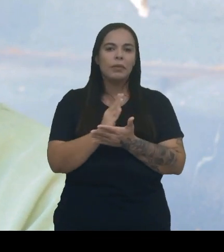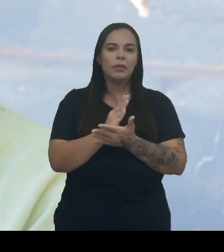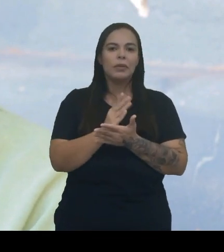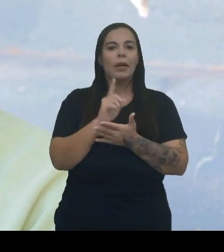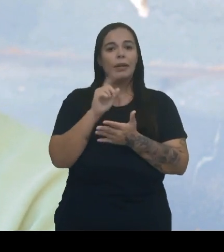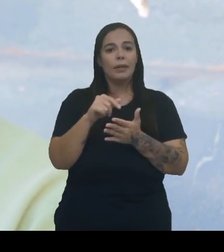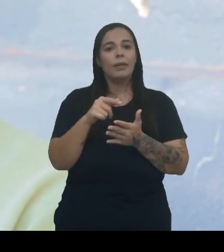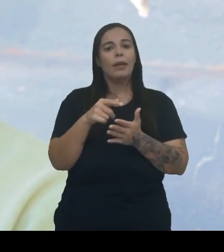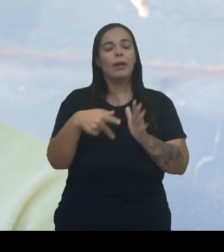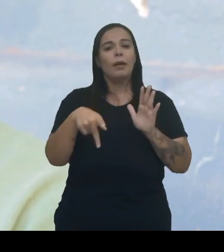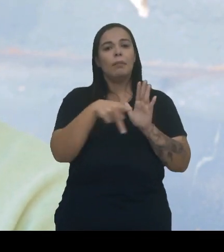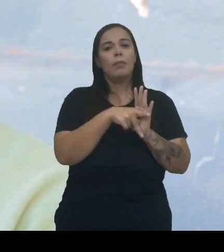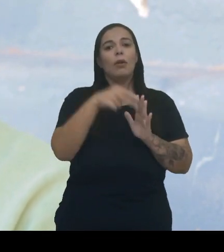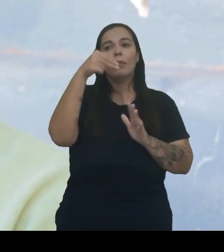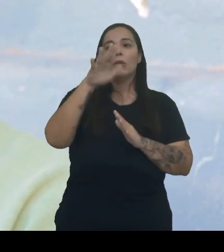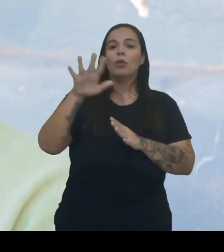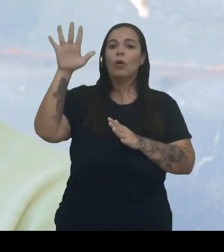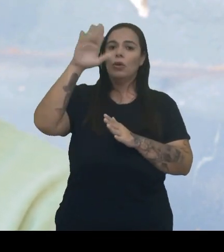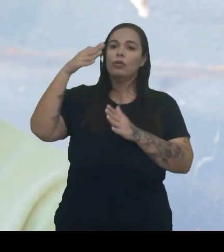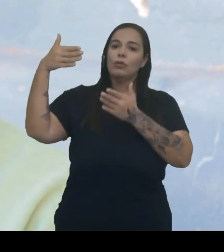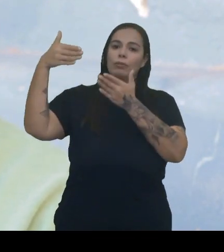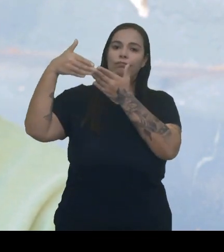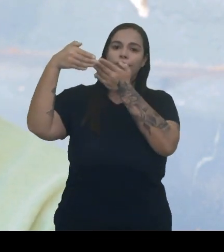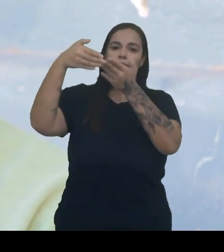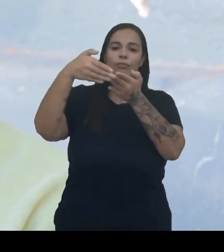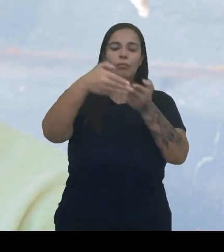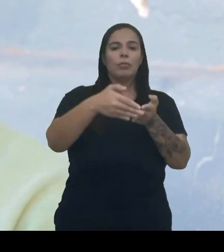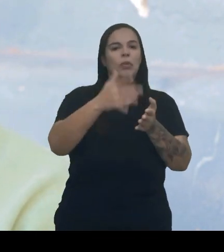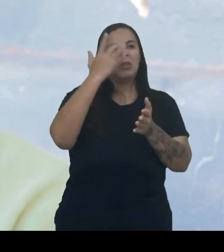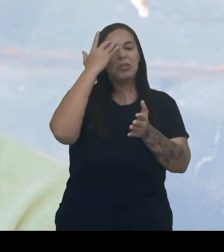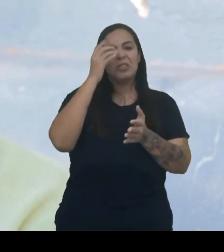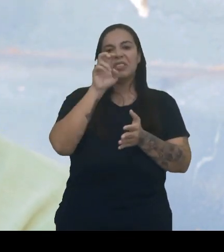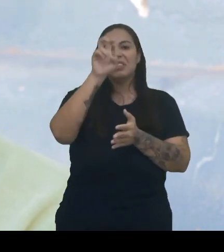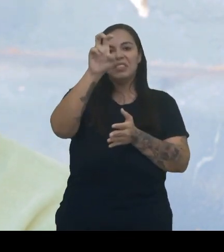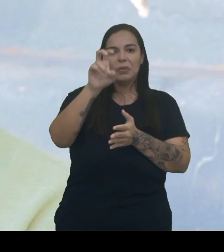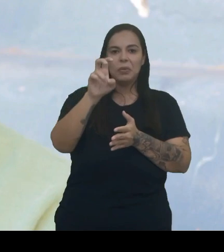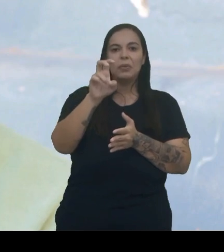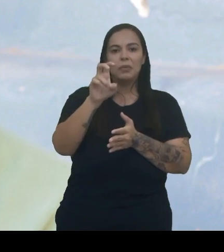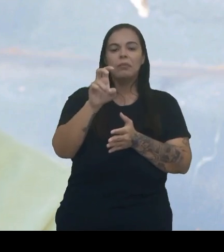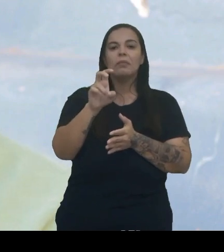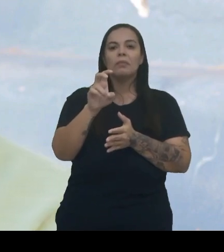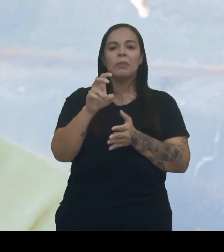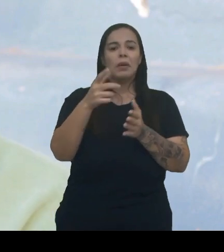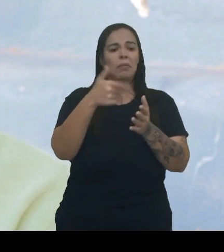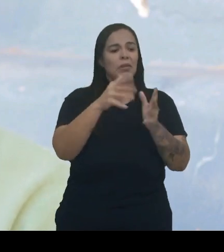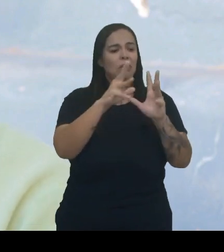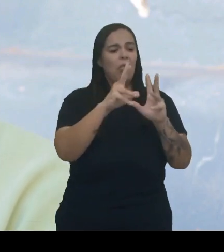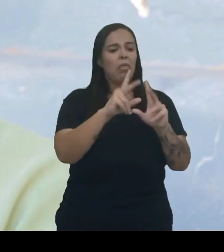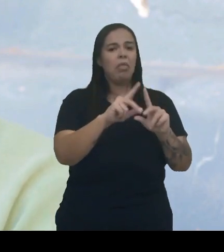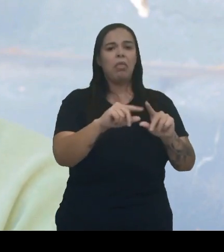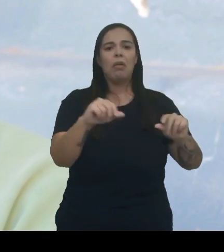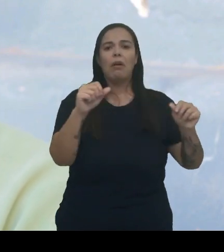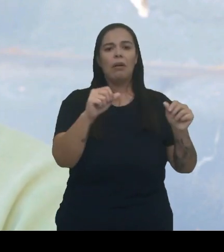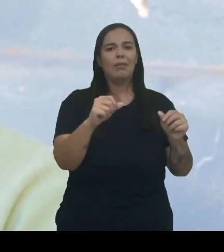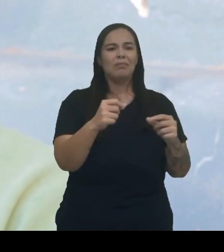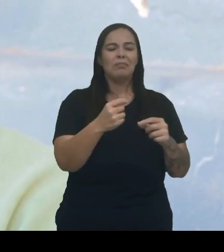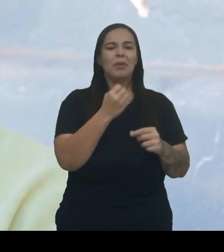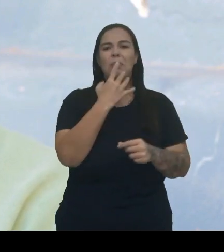veio do norte, mas veio umas 5 canoas de Bacorubu, apodreceu tudo rápido, não presta pra